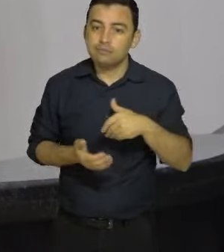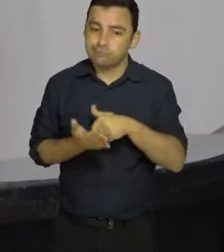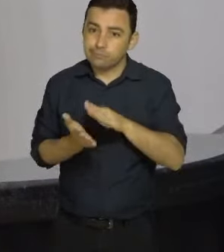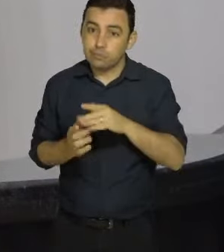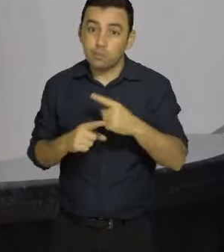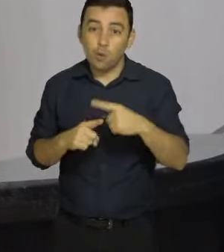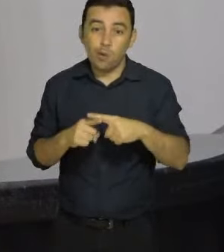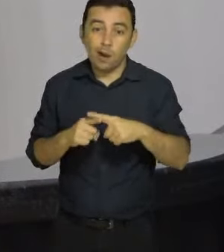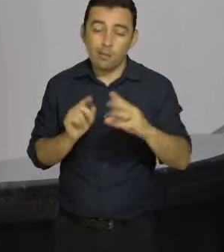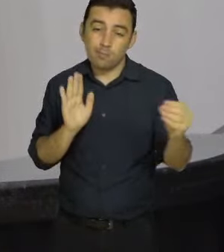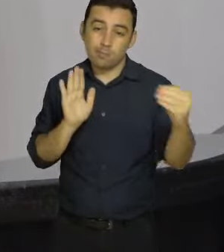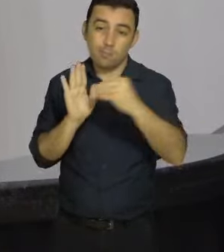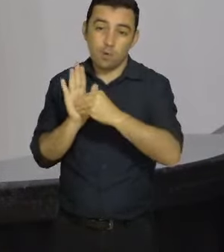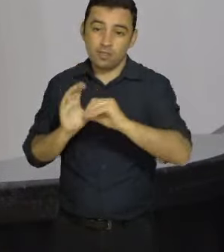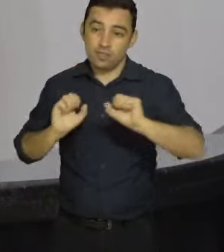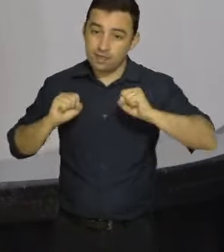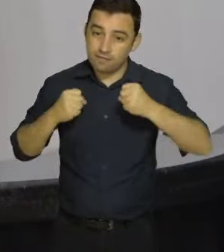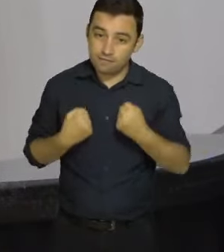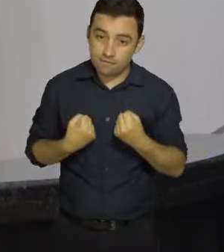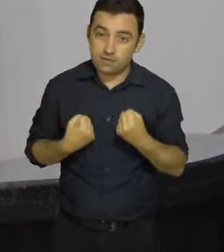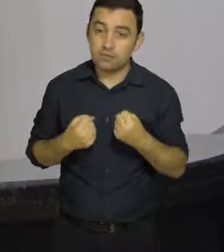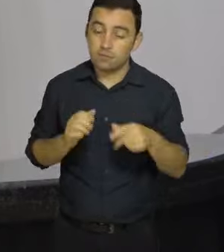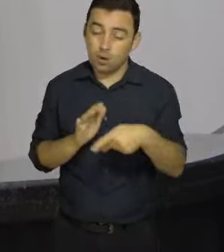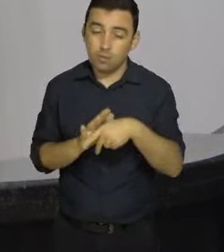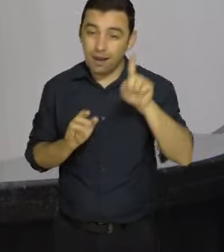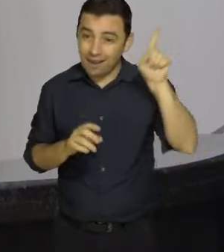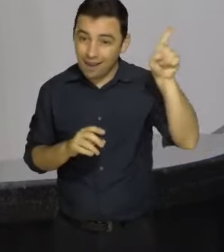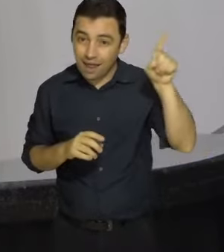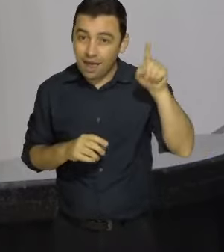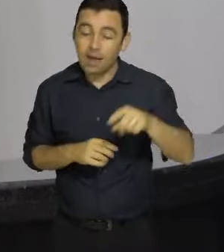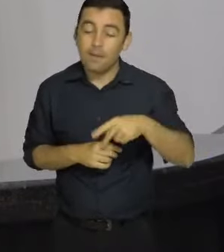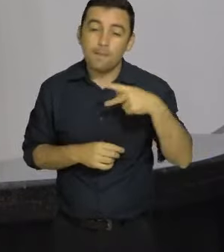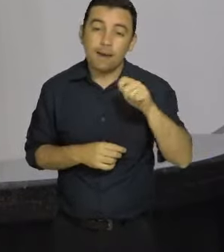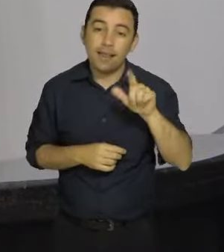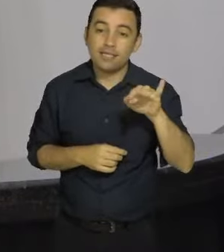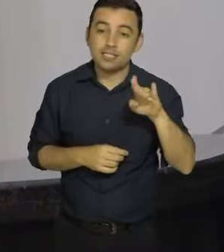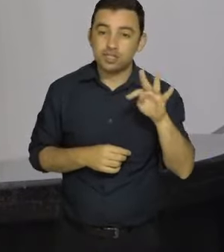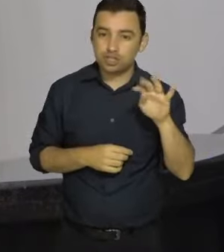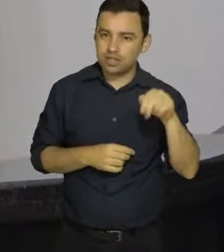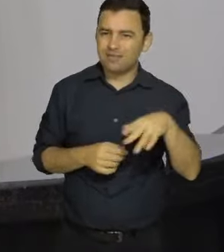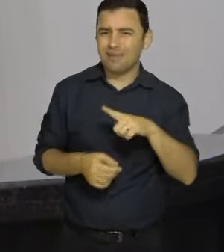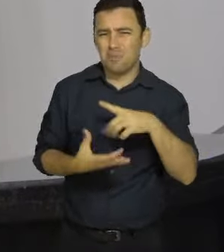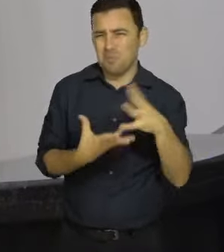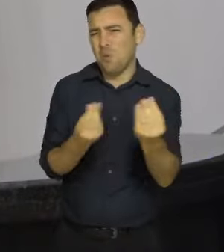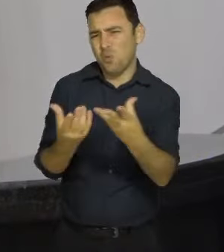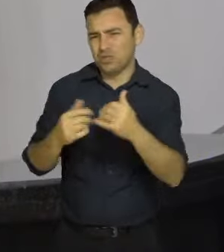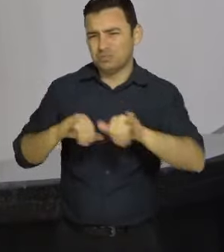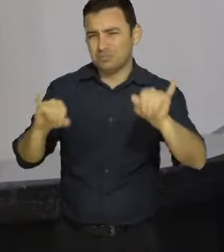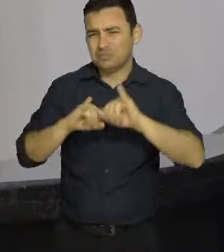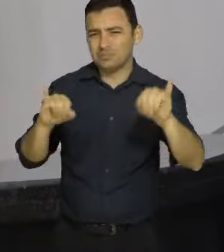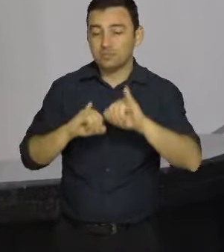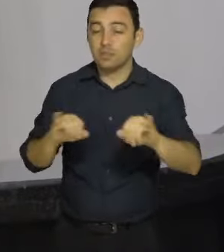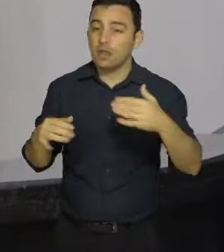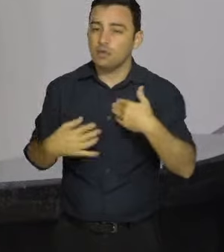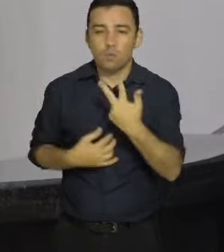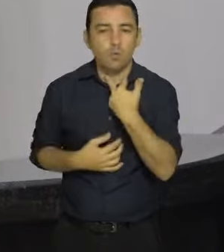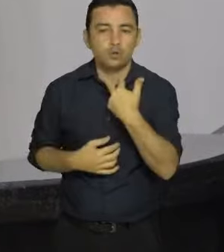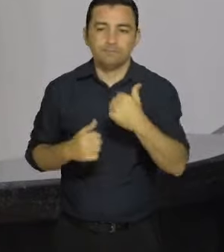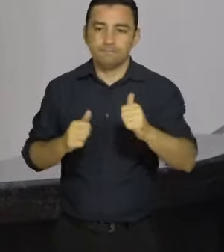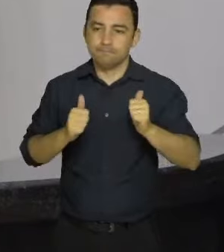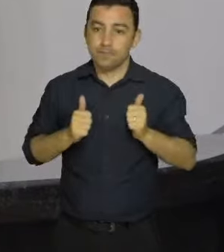uma postagem em defesa da causa palestina. Poderíamos citar tantas outras aqui, mas eu não posso deixar de